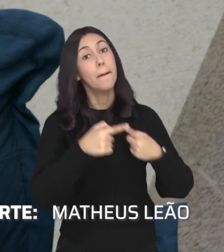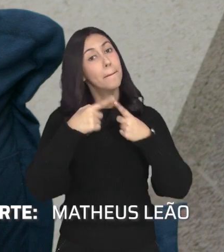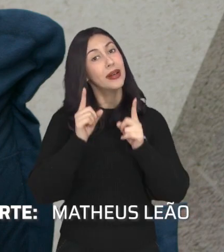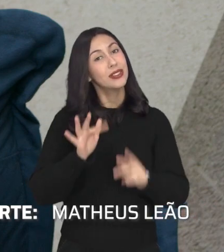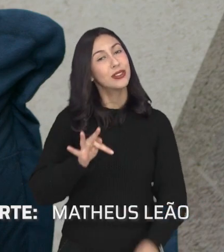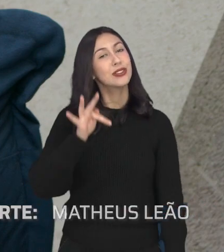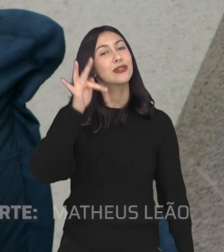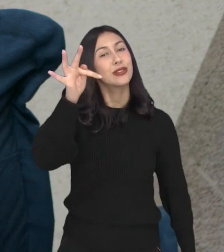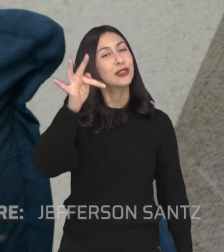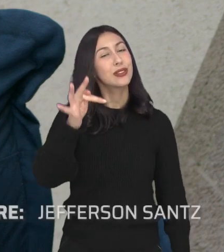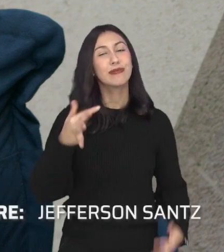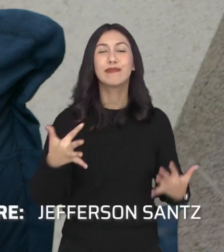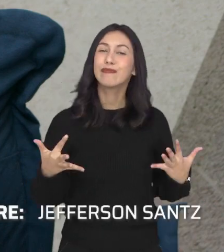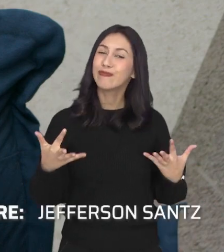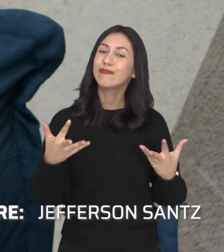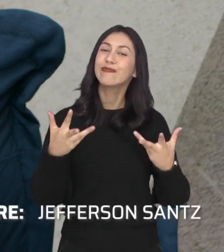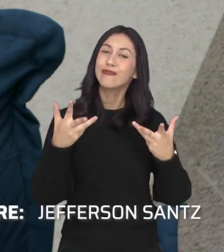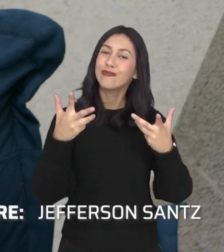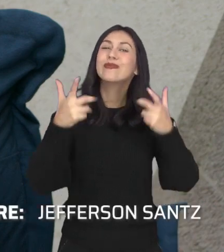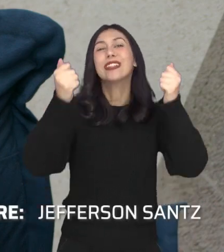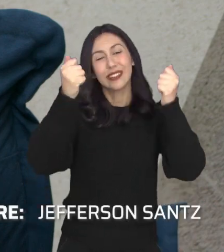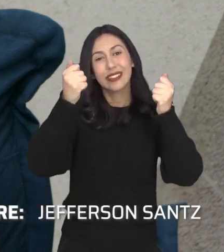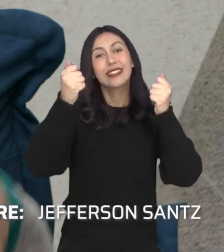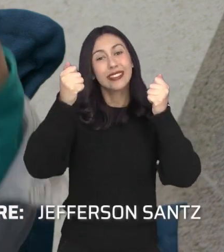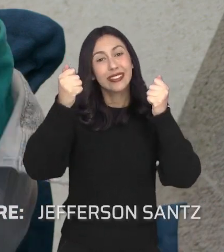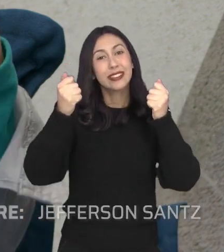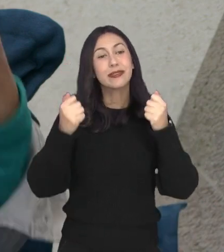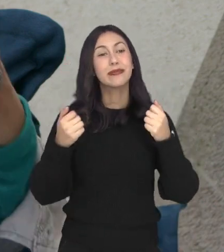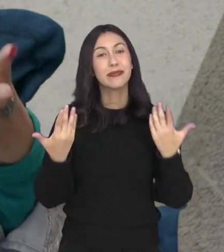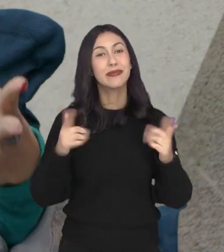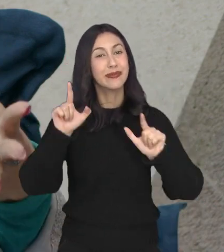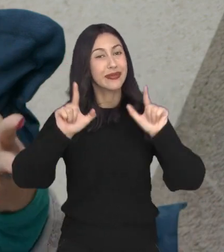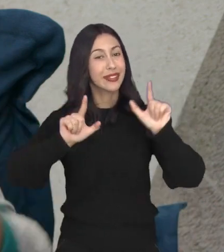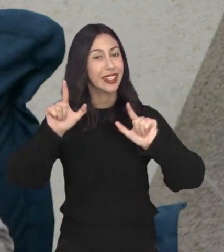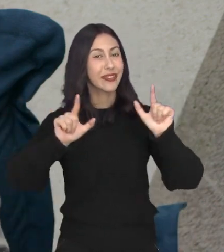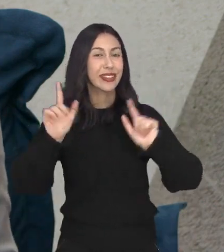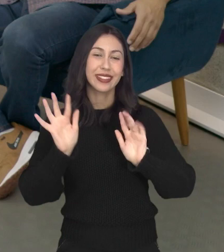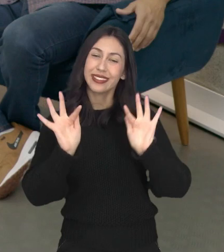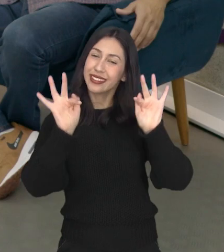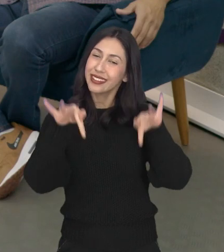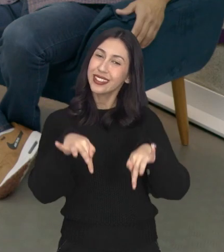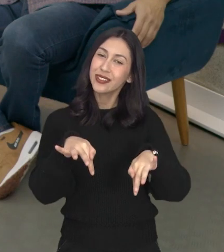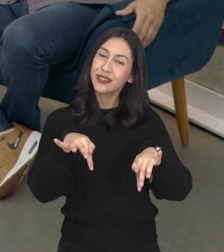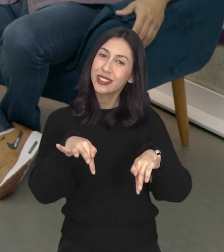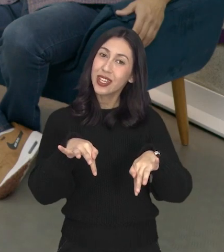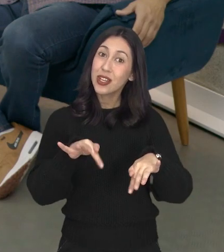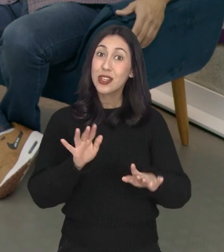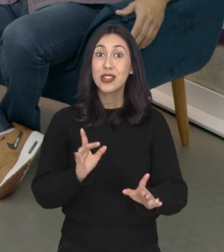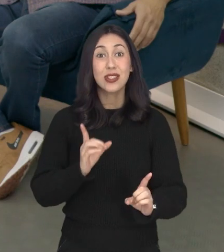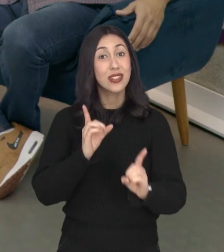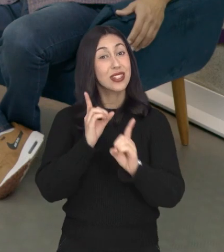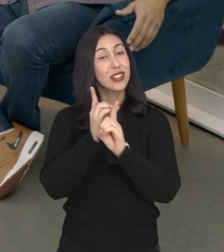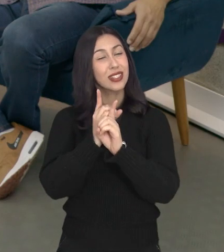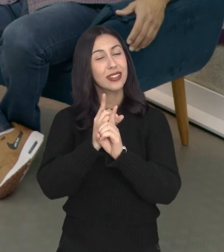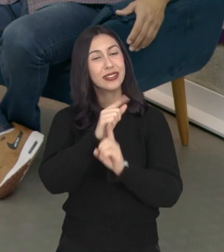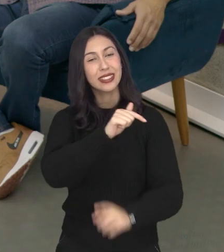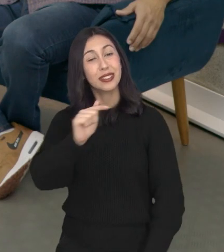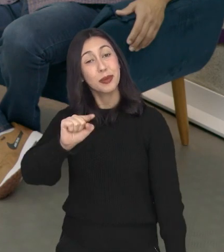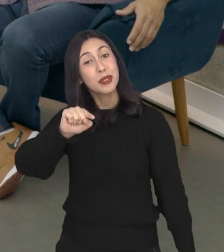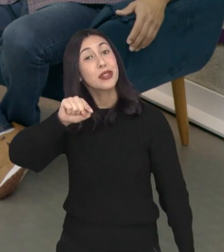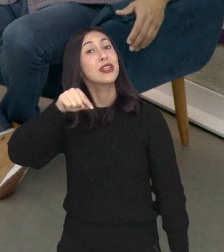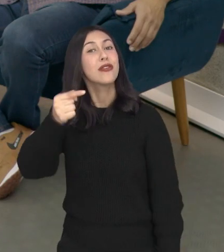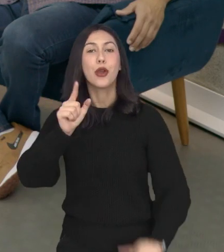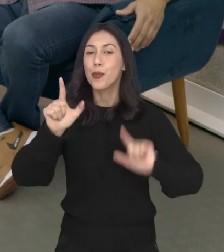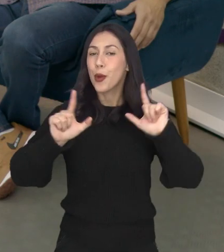coisas desde muito cedo, mas o futuro é promissor. E o nosso programa fica por aqui. Nos